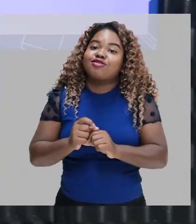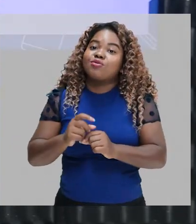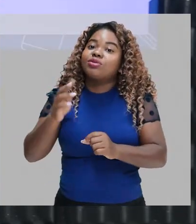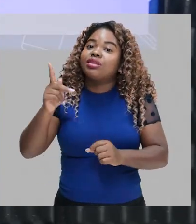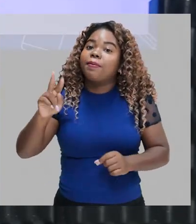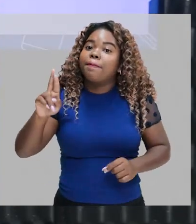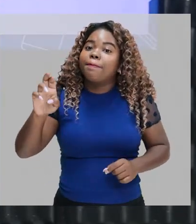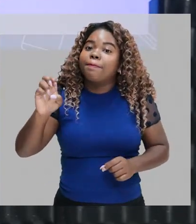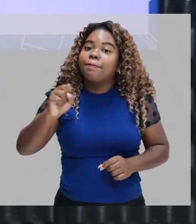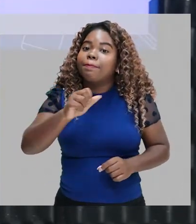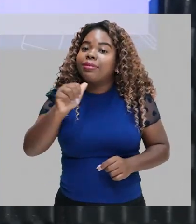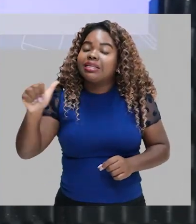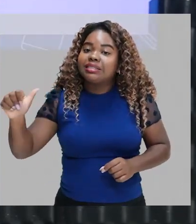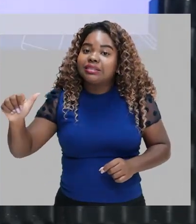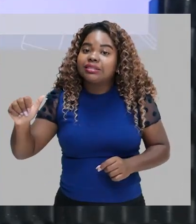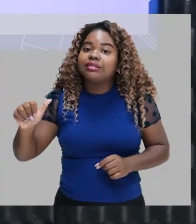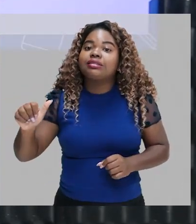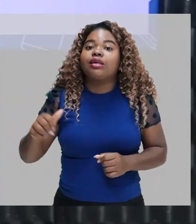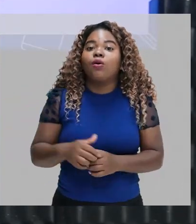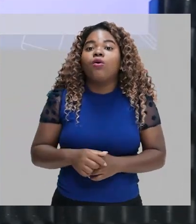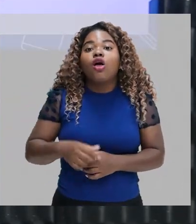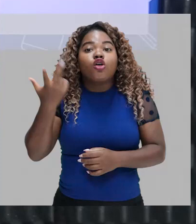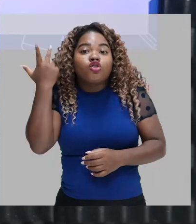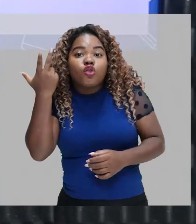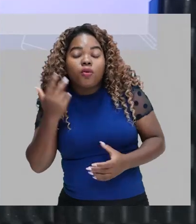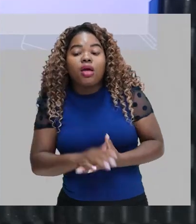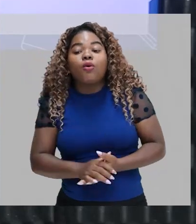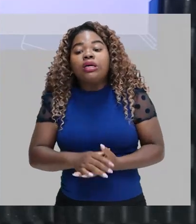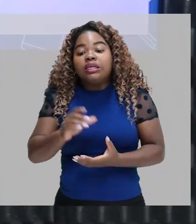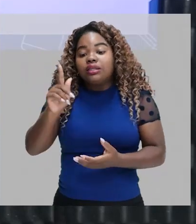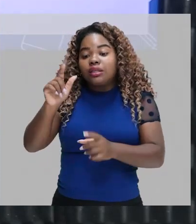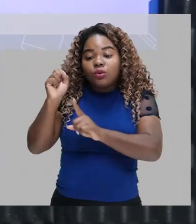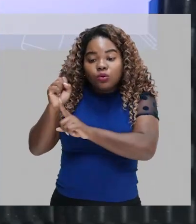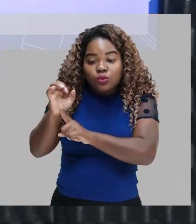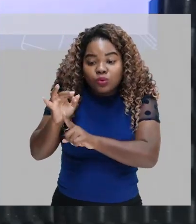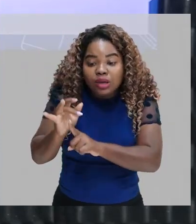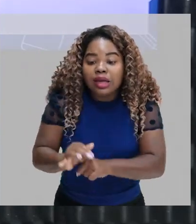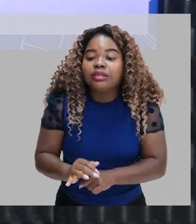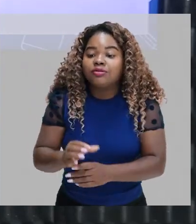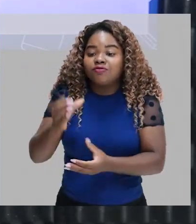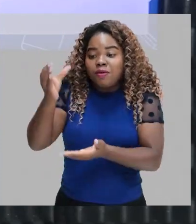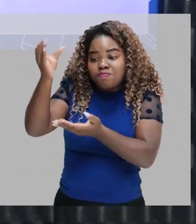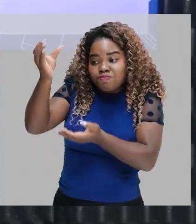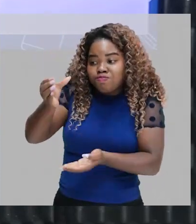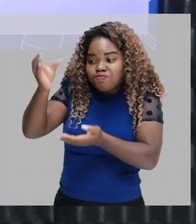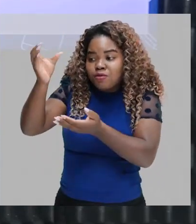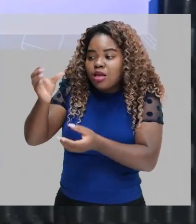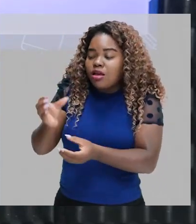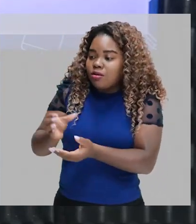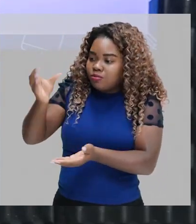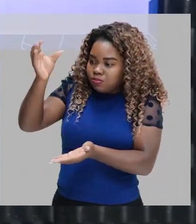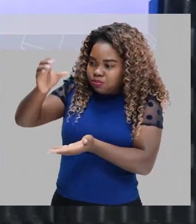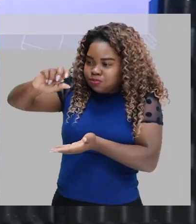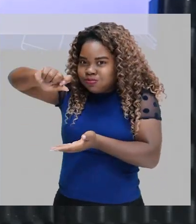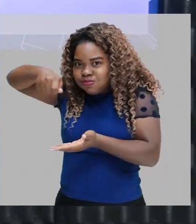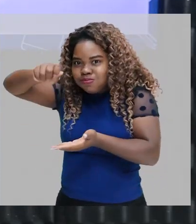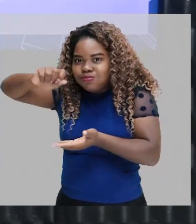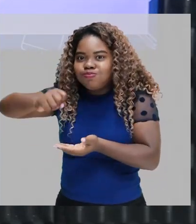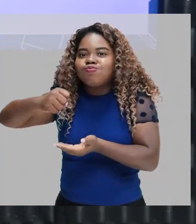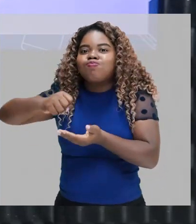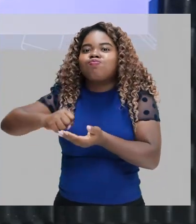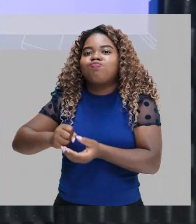pressão interna. Então esse gás ele vai escapar. Ele vai escapar levando boa parte